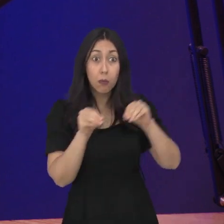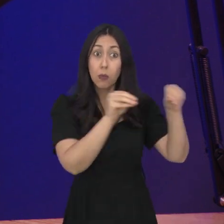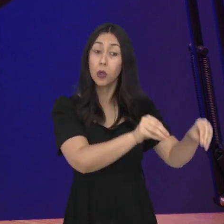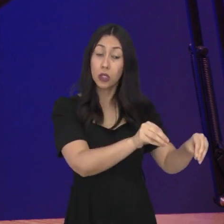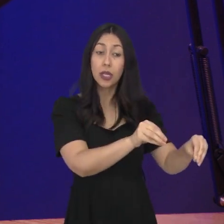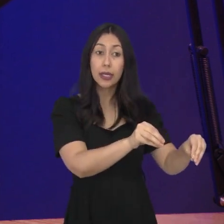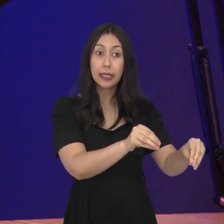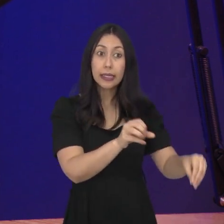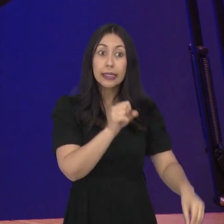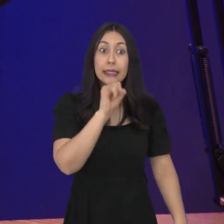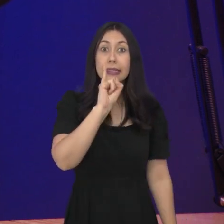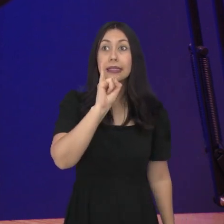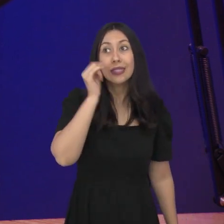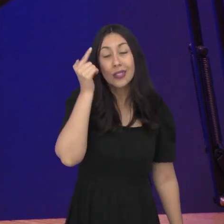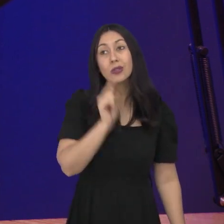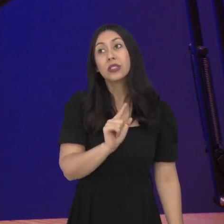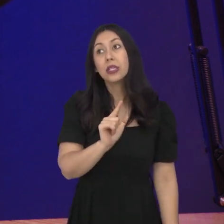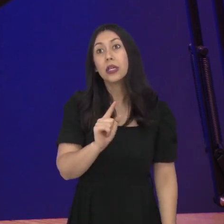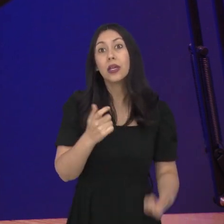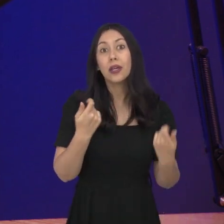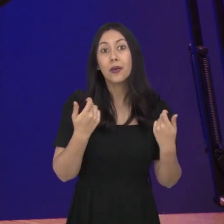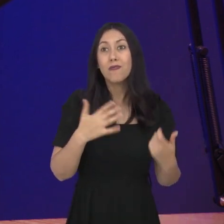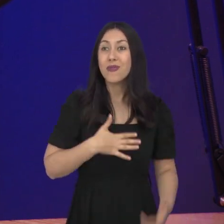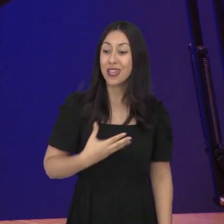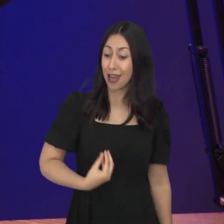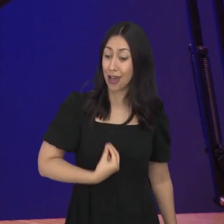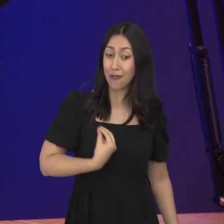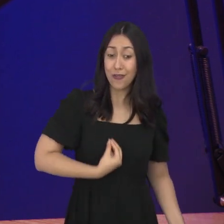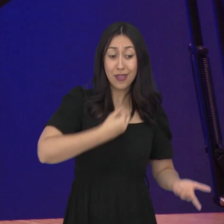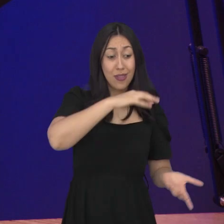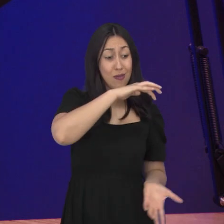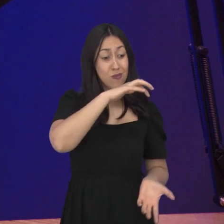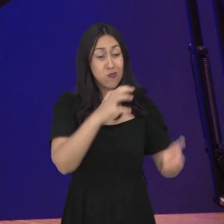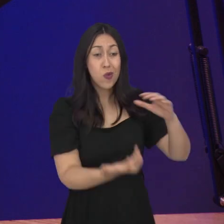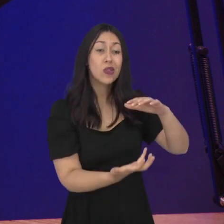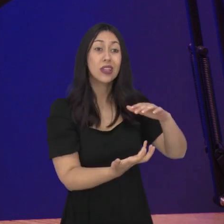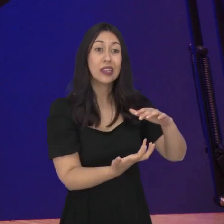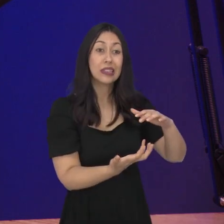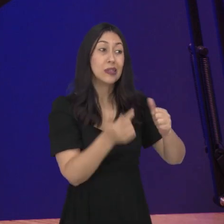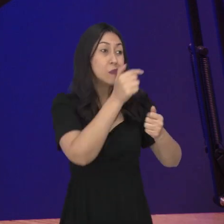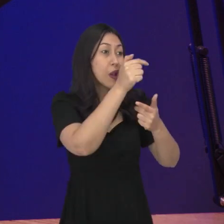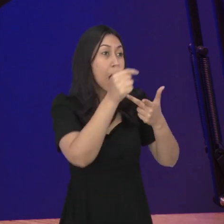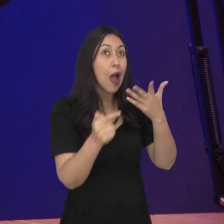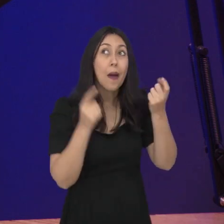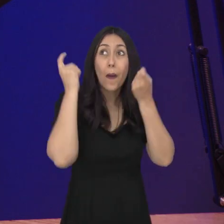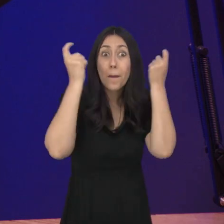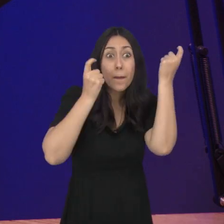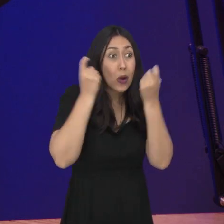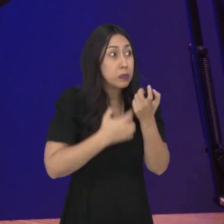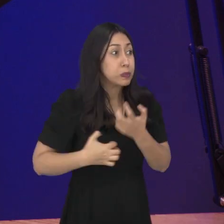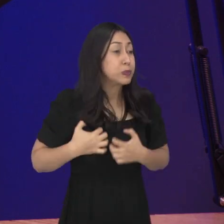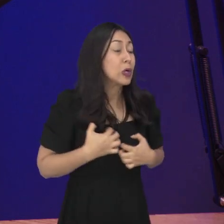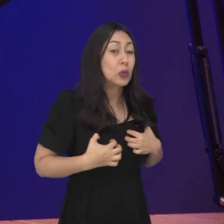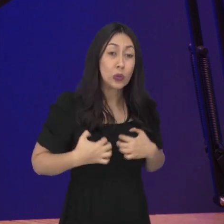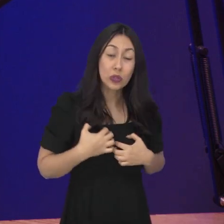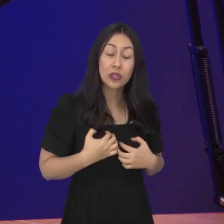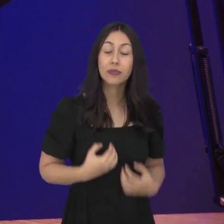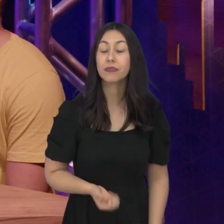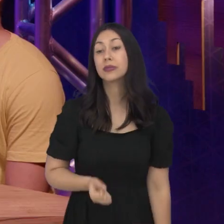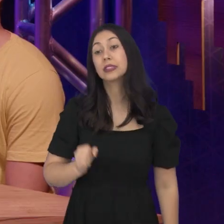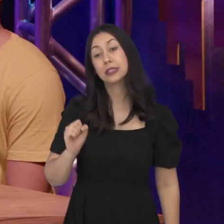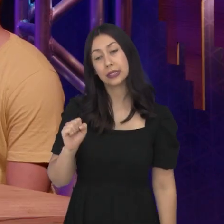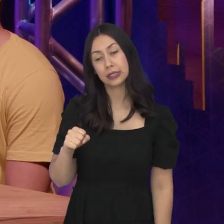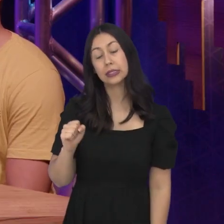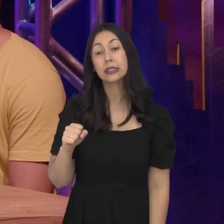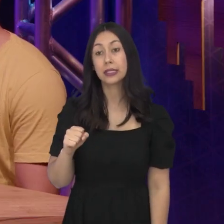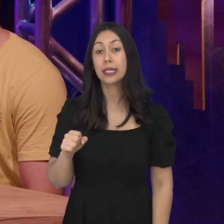esse lugar? Se eu passar, né, enfim, vou ter que mudar toda a minha vida. Então, assim, são várias angústias ao mesmo tempo. E